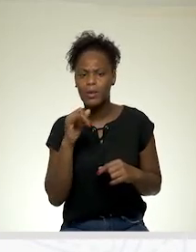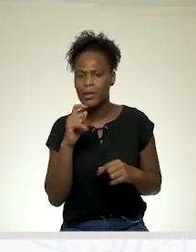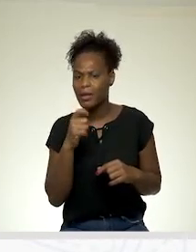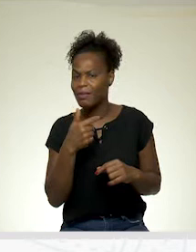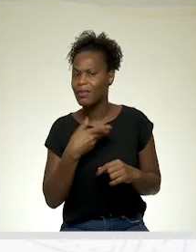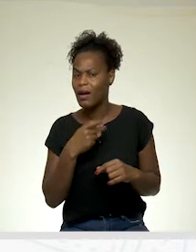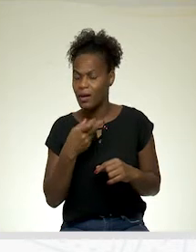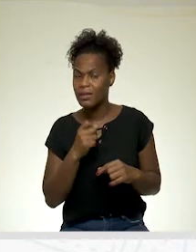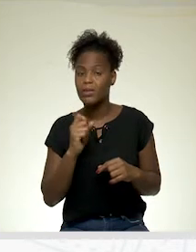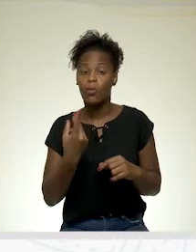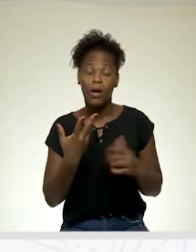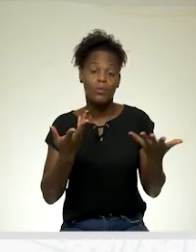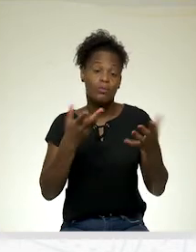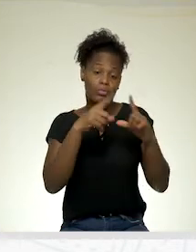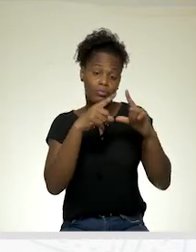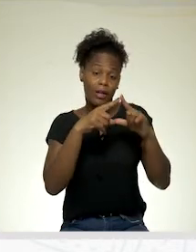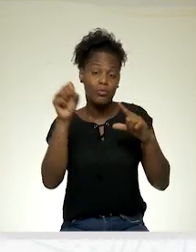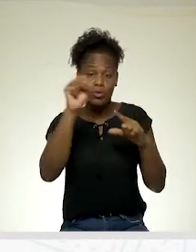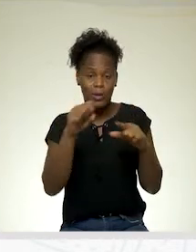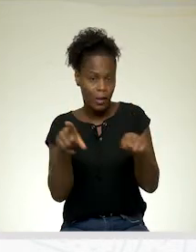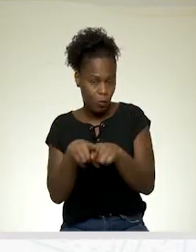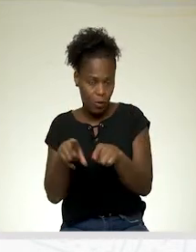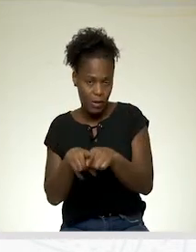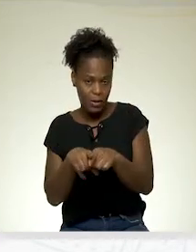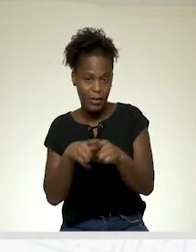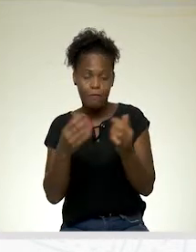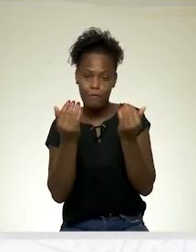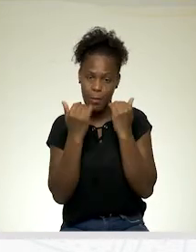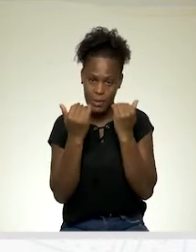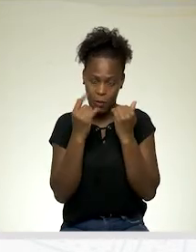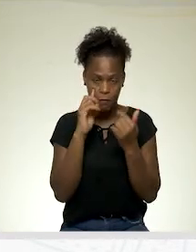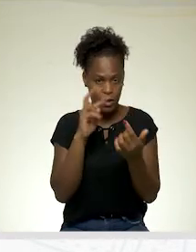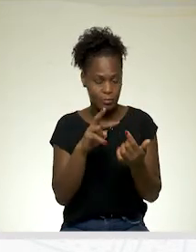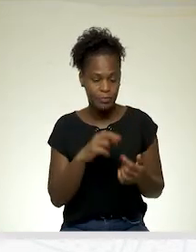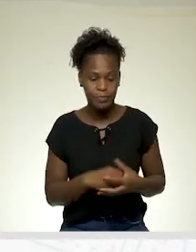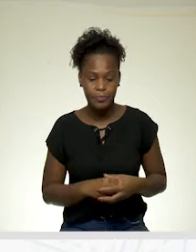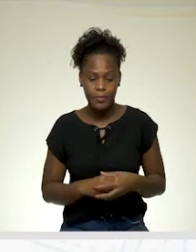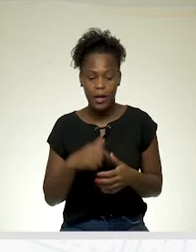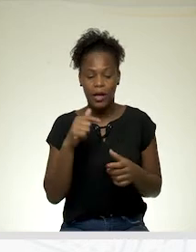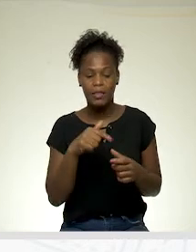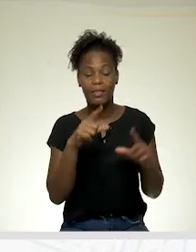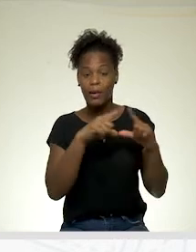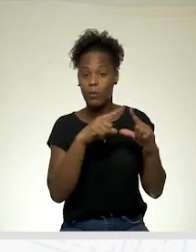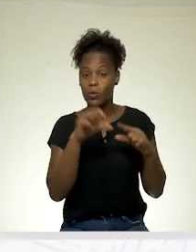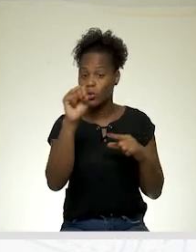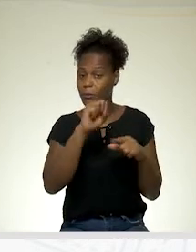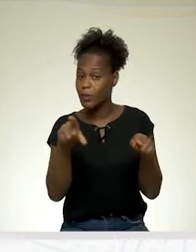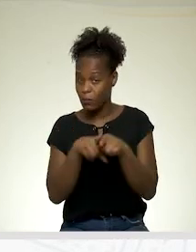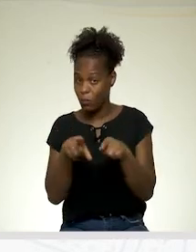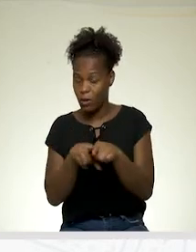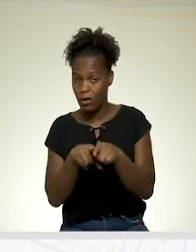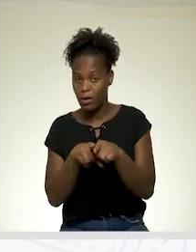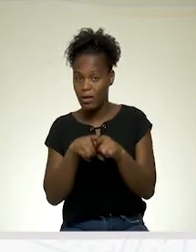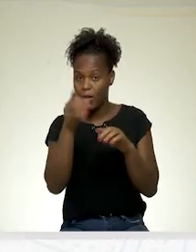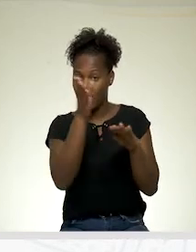são geometricamente iguais. Uma nota: em triângulos geometricamente iguais,